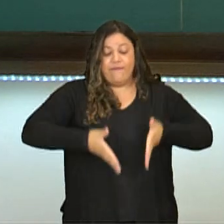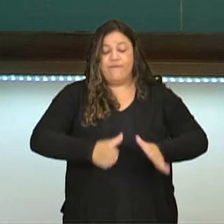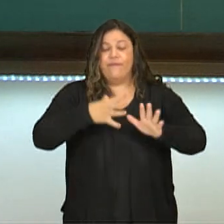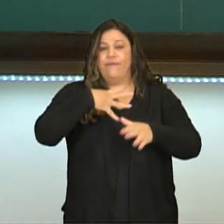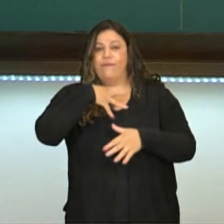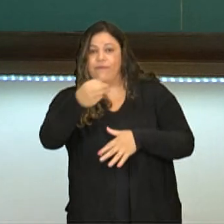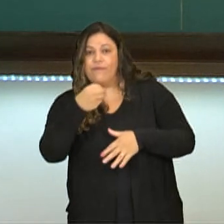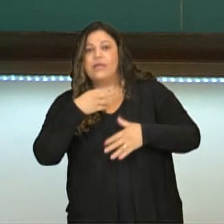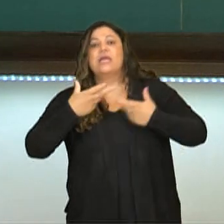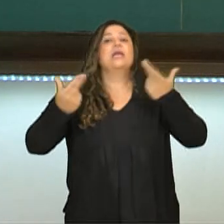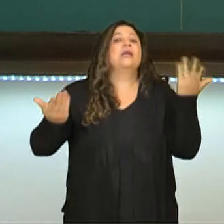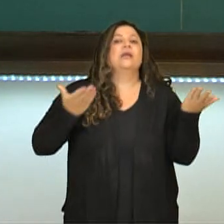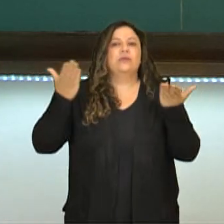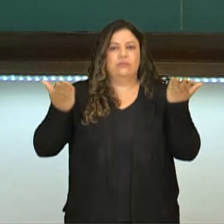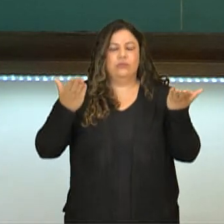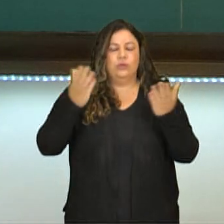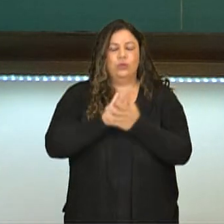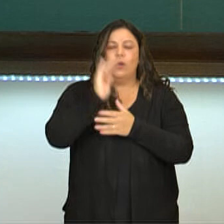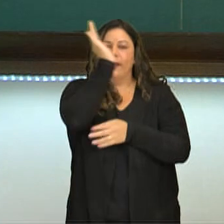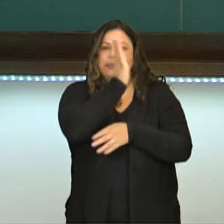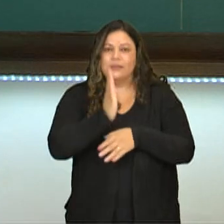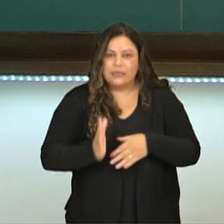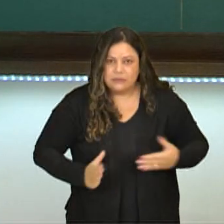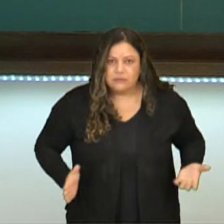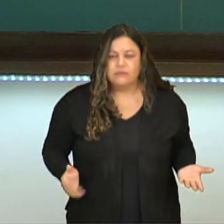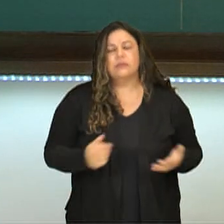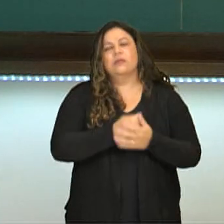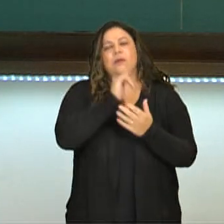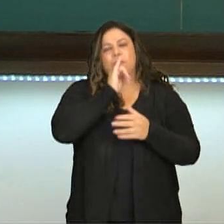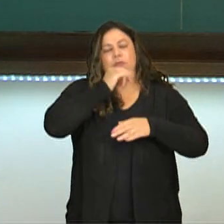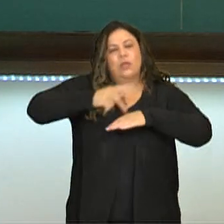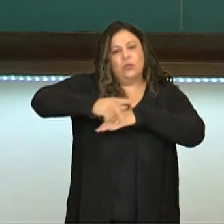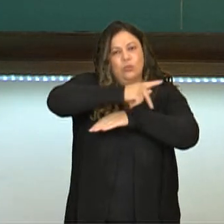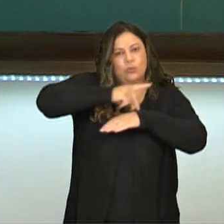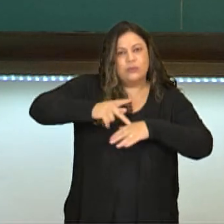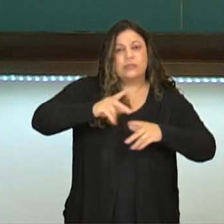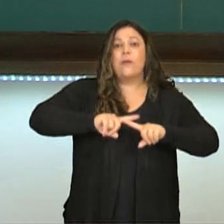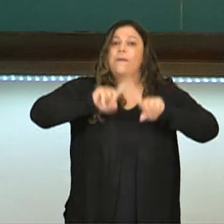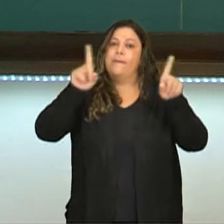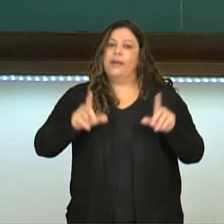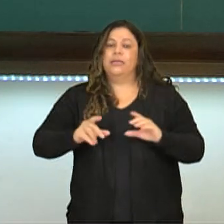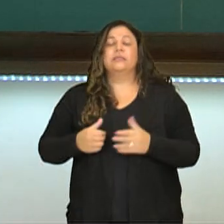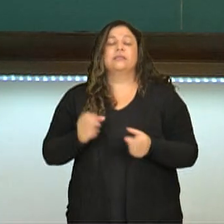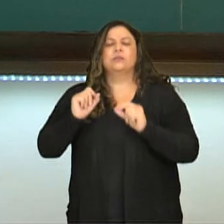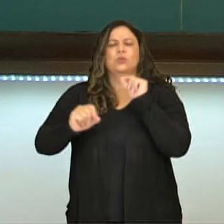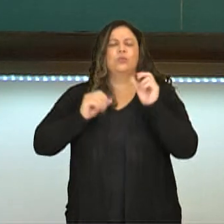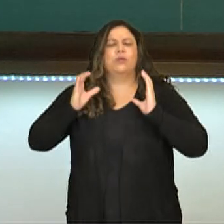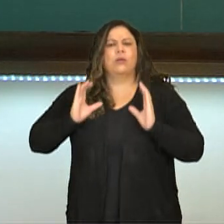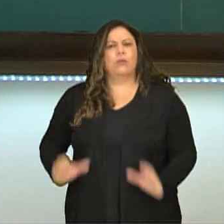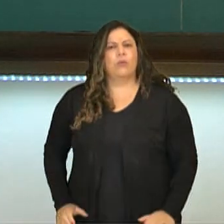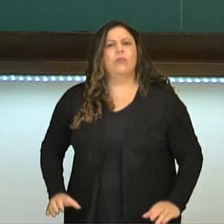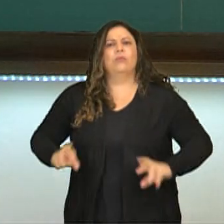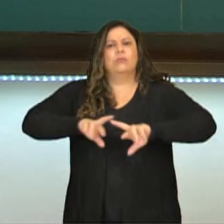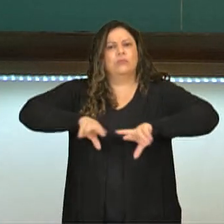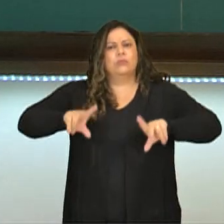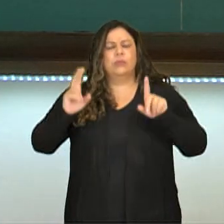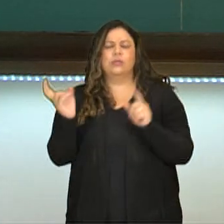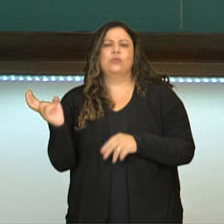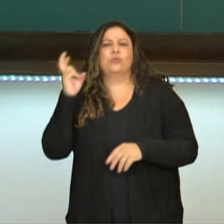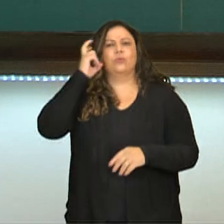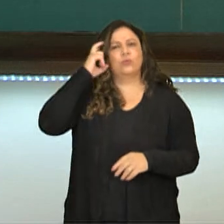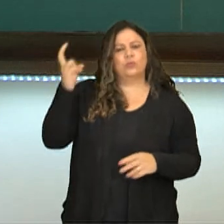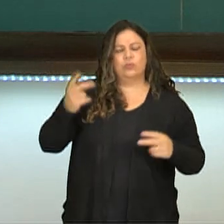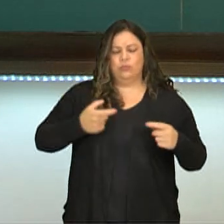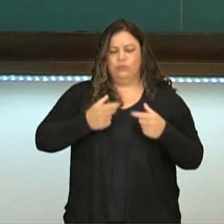uma identidade sua nacional, uma social. Agora, como que você se comporta culturalmente e como que você se vê